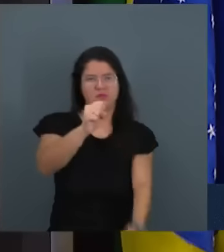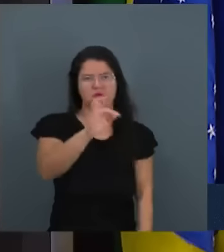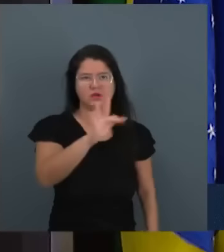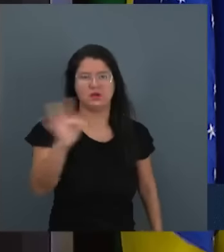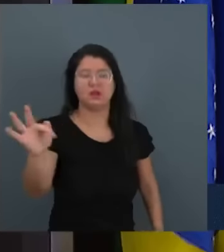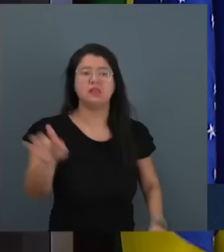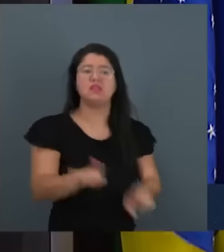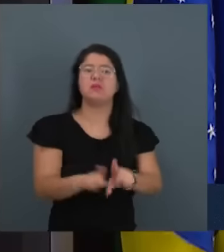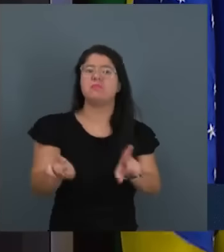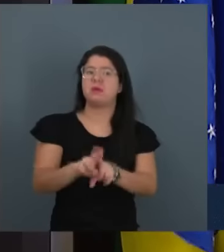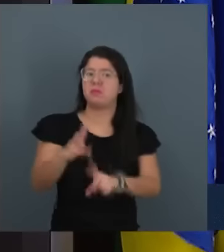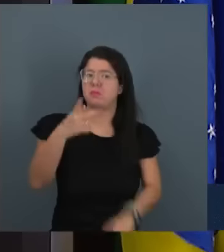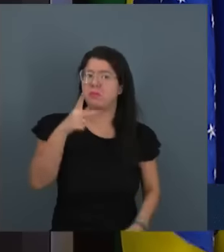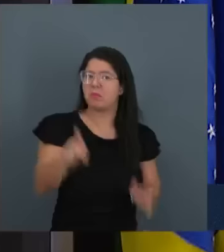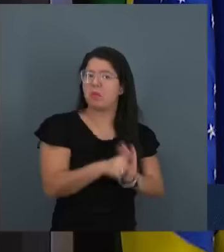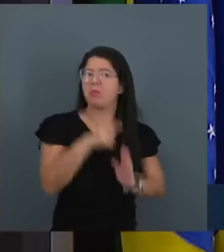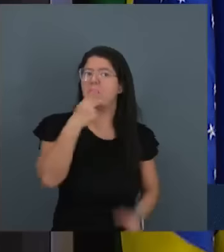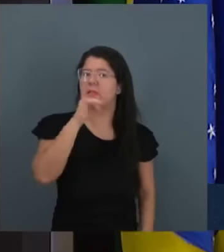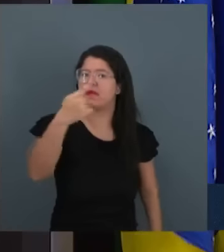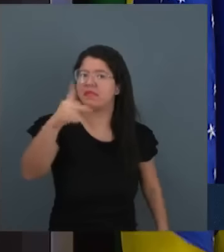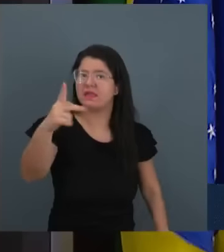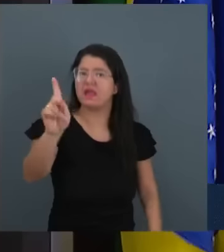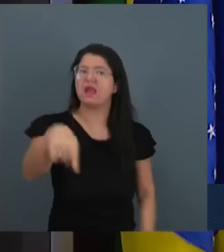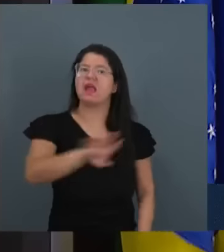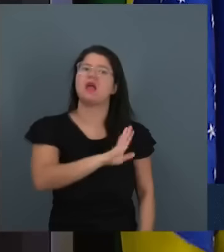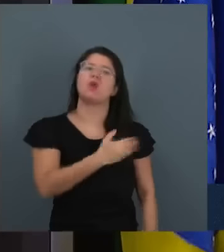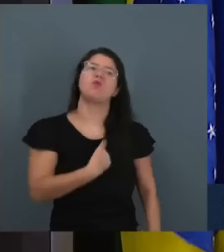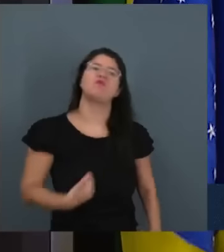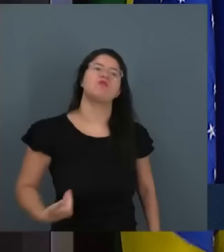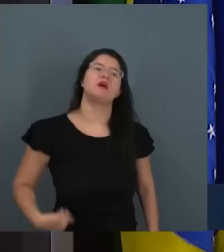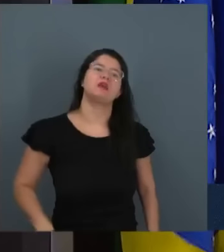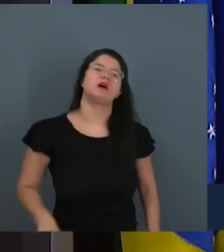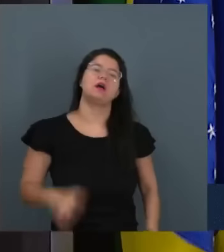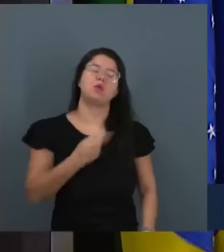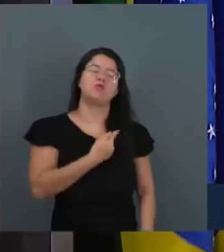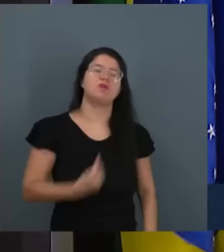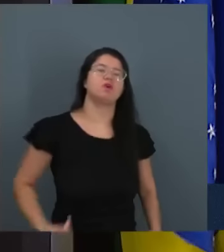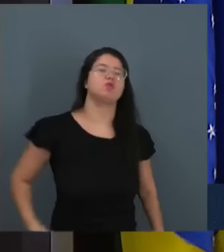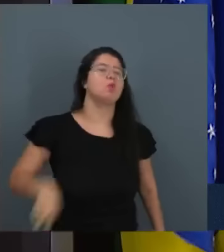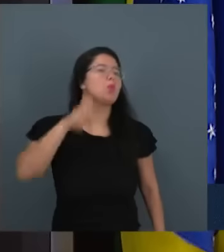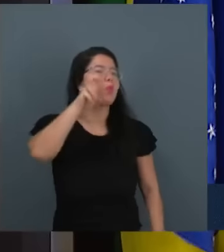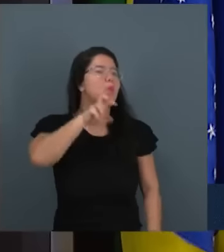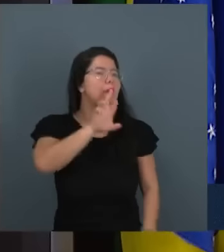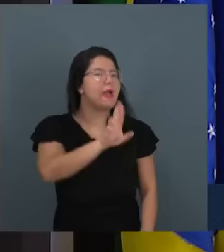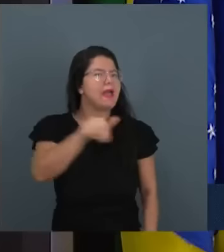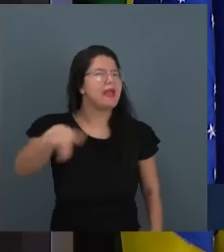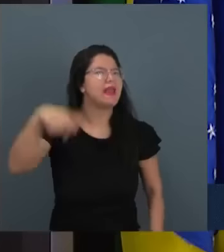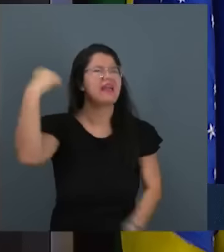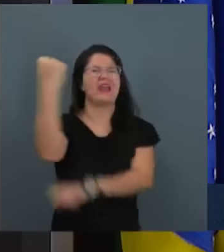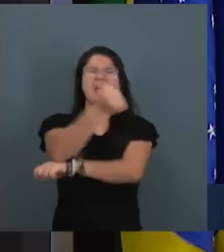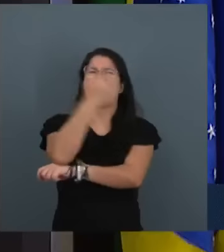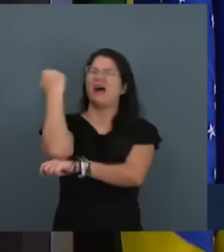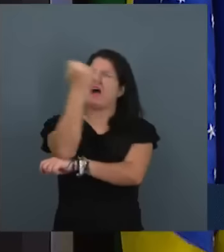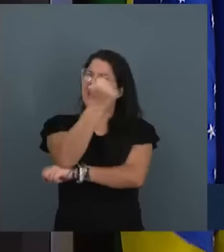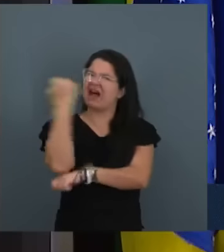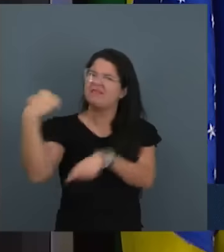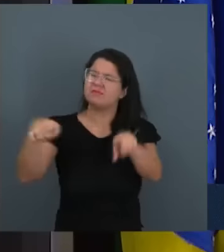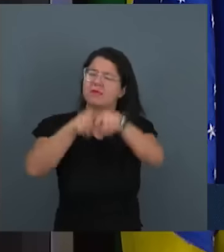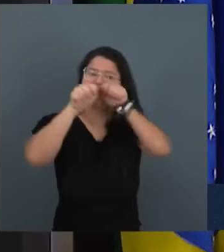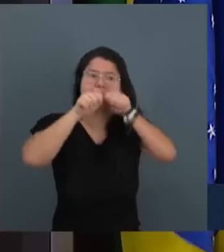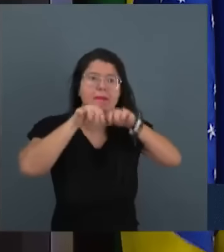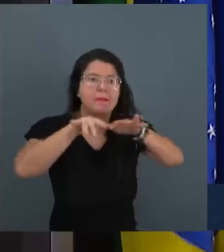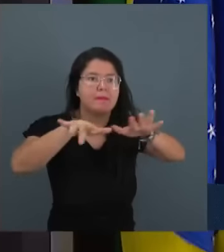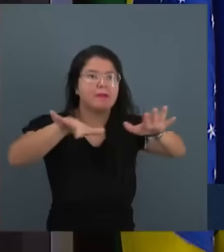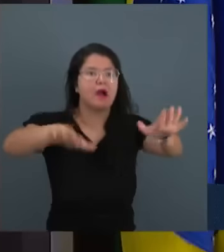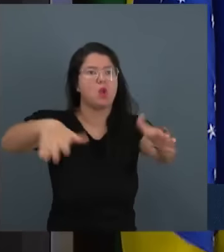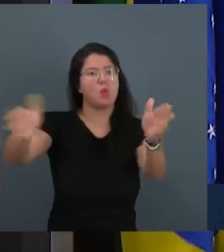seu pai, que havia sido governador do Rio Grande do Norte. O caso foi tão grave, com uma forte repercussão no